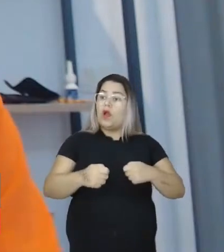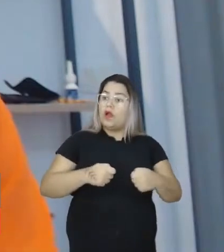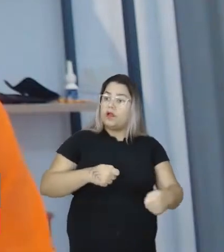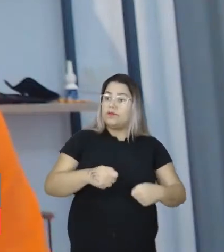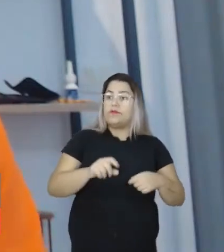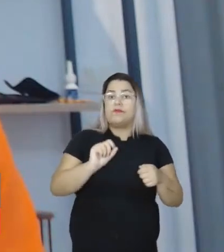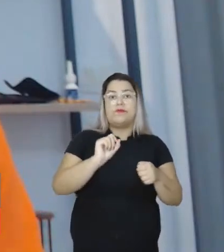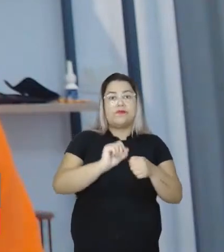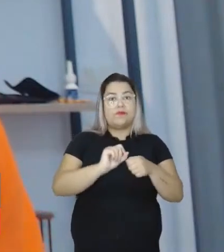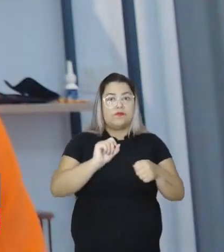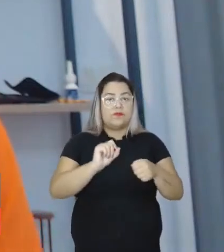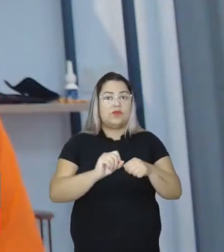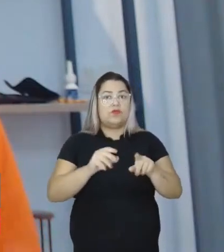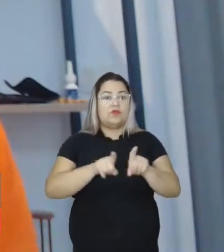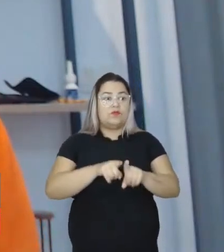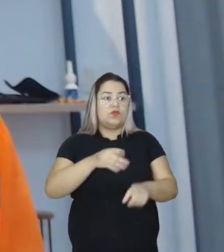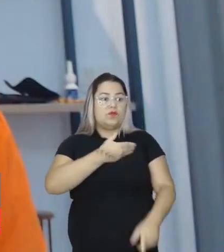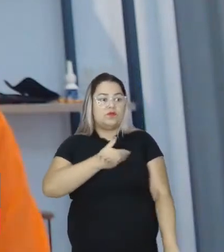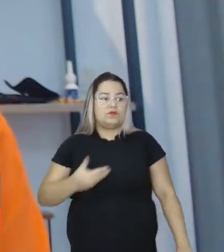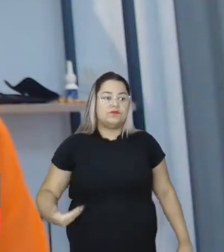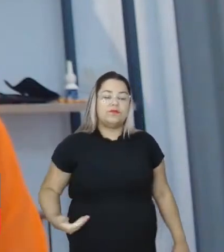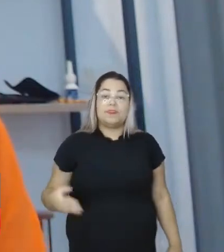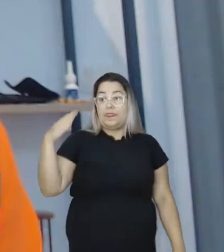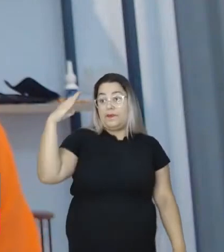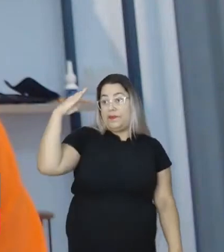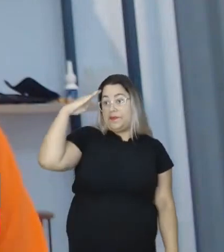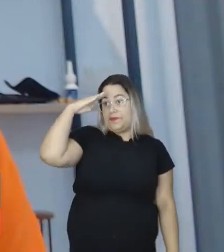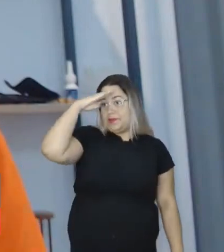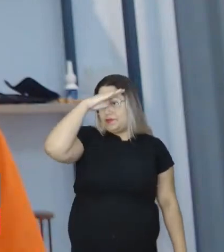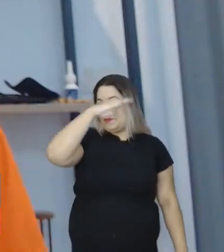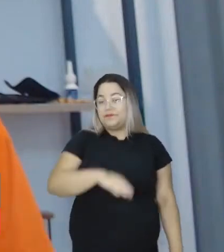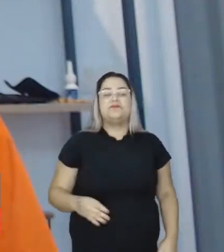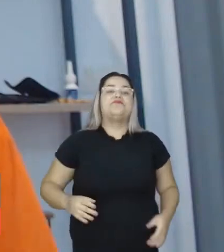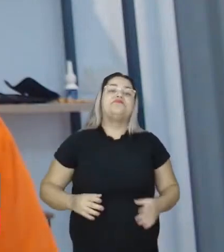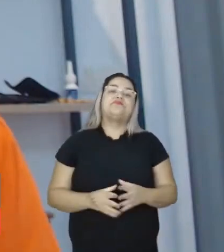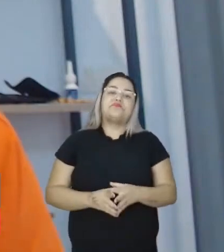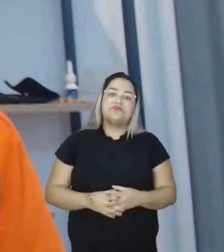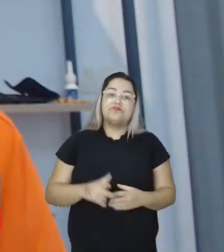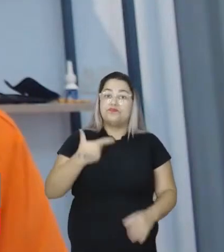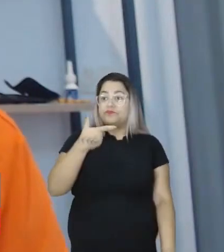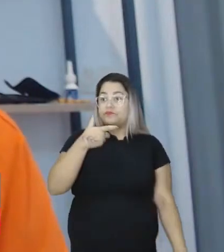feita, ainda no governo Bolsonaro, lembremos disso, lá por volta de